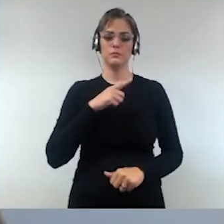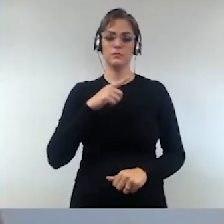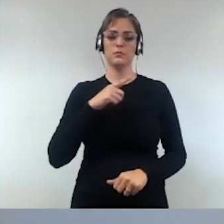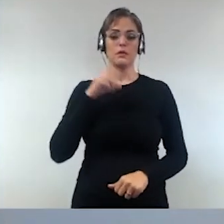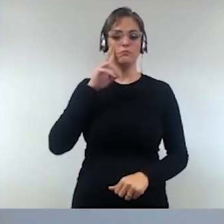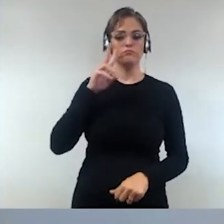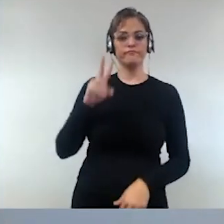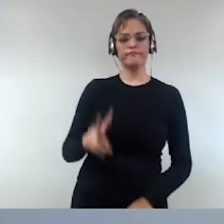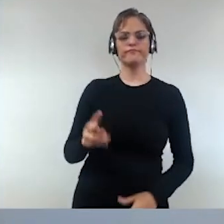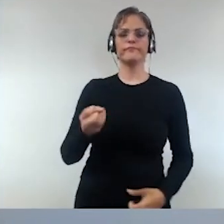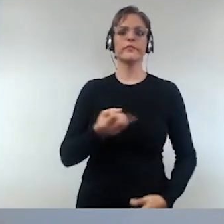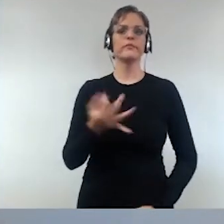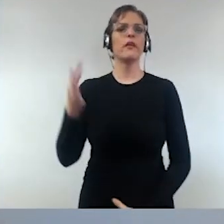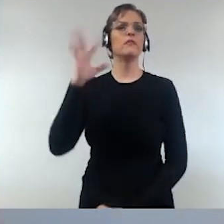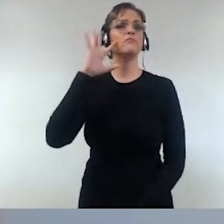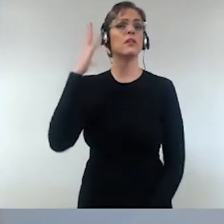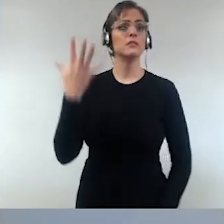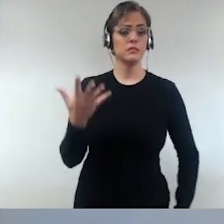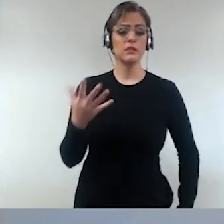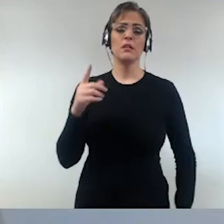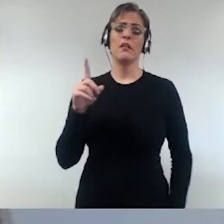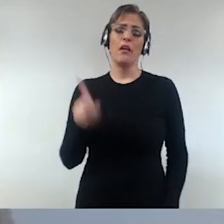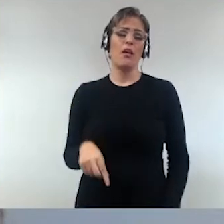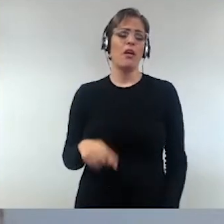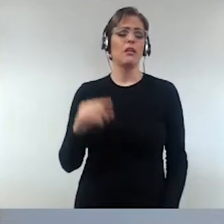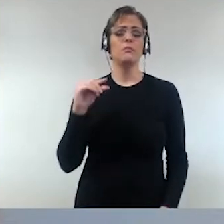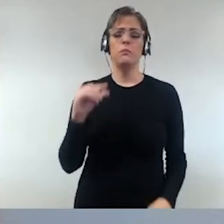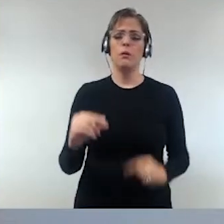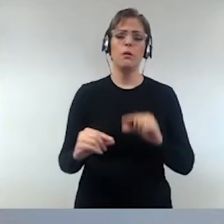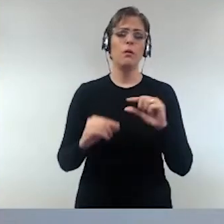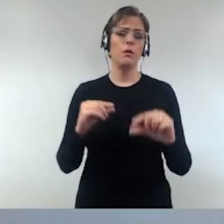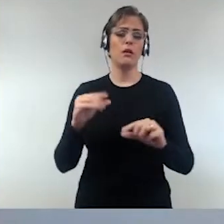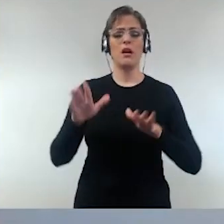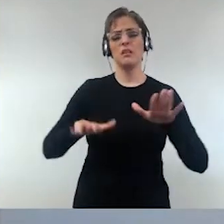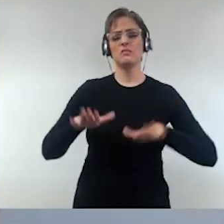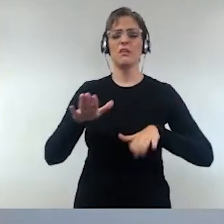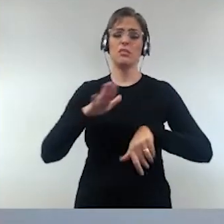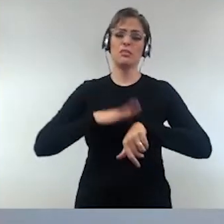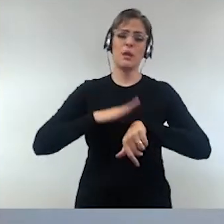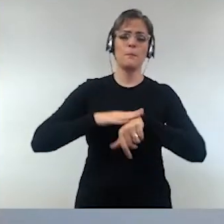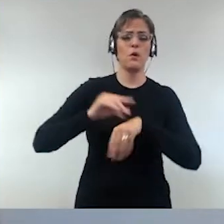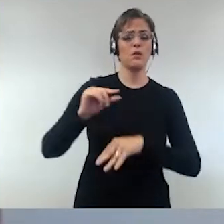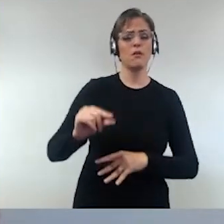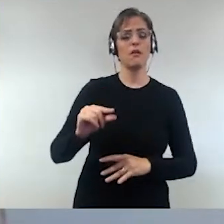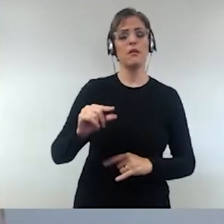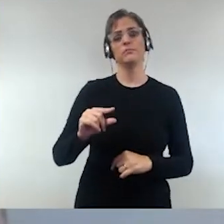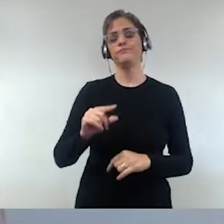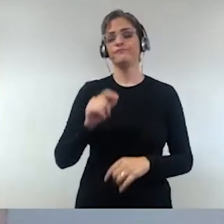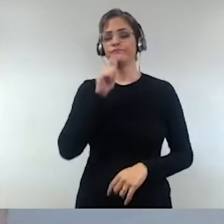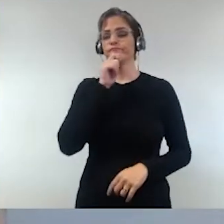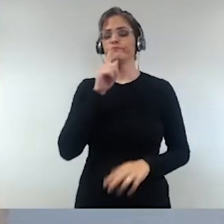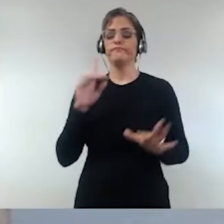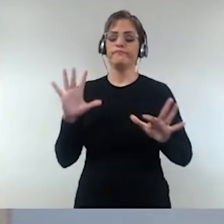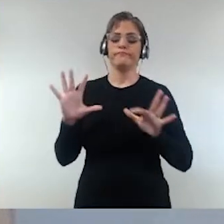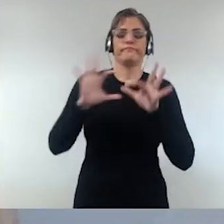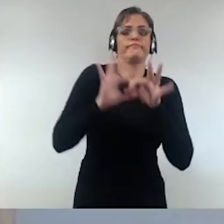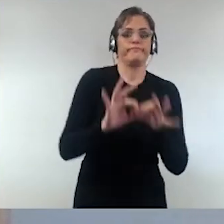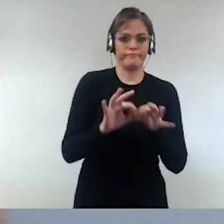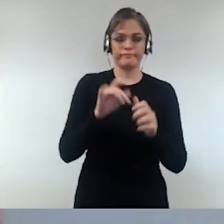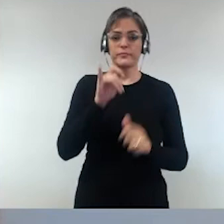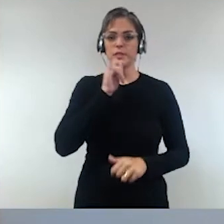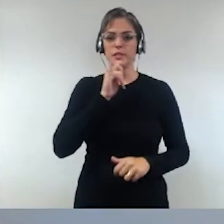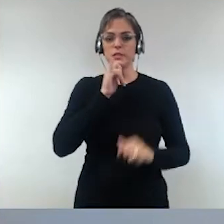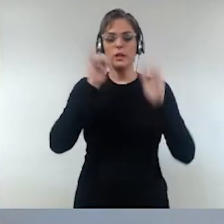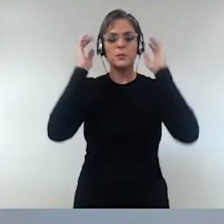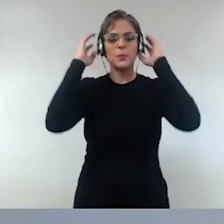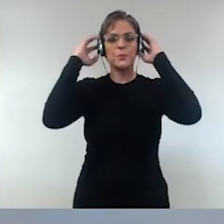tomada de diversas medidas que são ainda paliativas, muitas temporárias, né, e sem coesão. De um lado, por exemplo, a gente